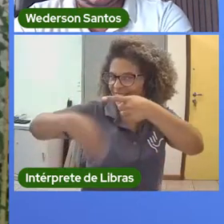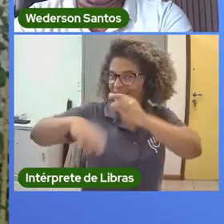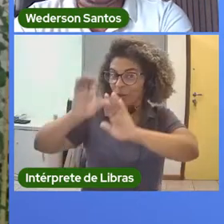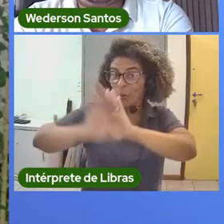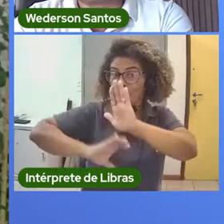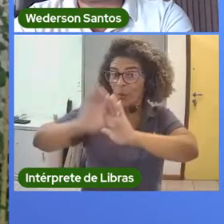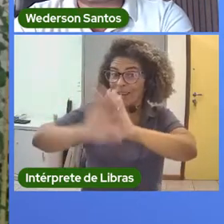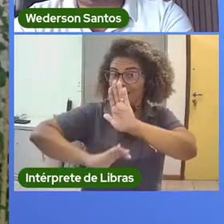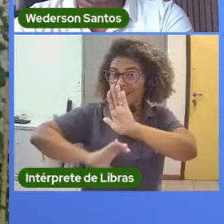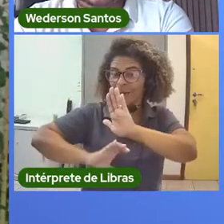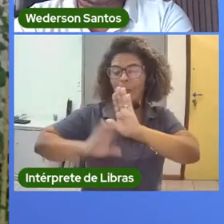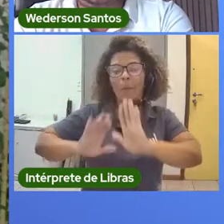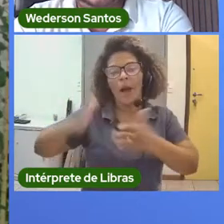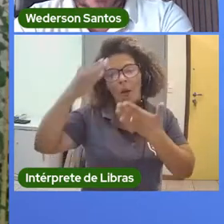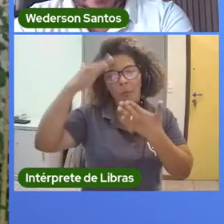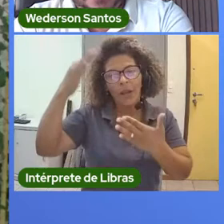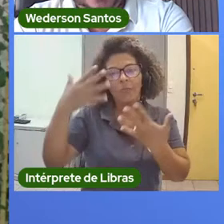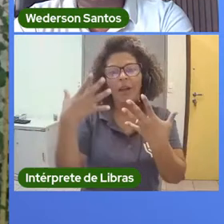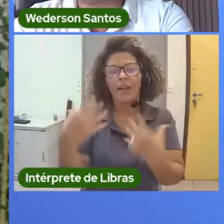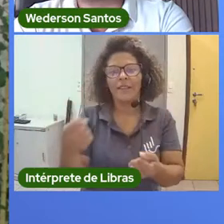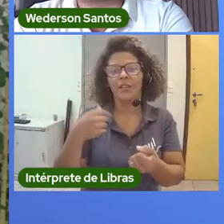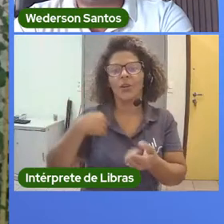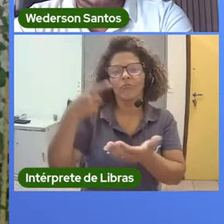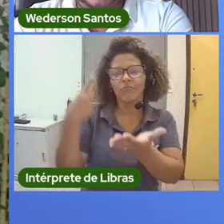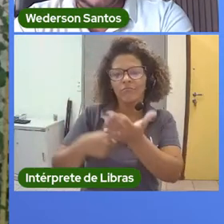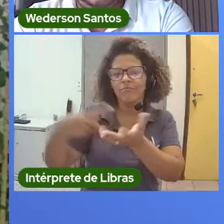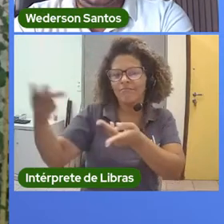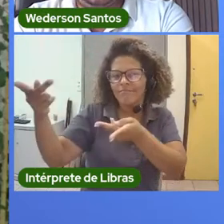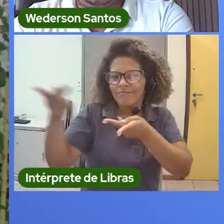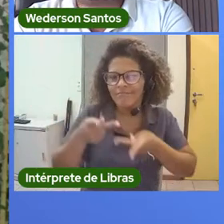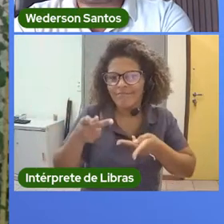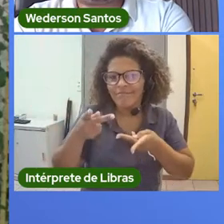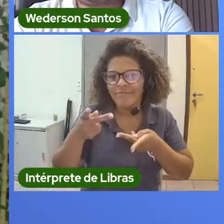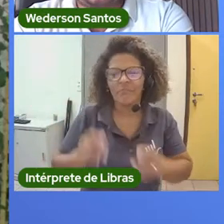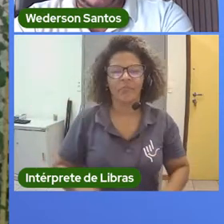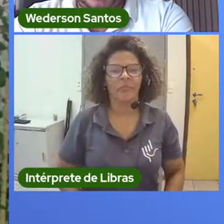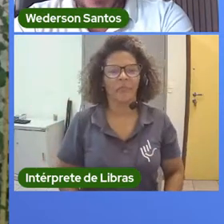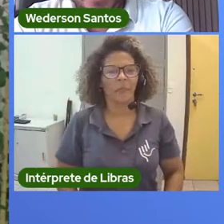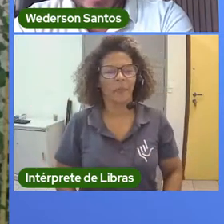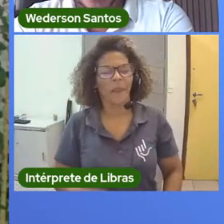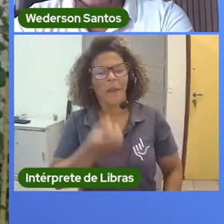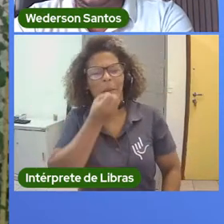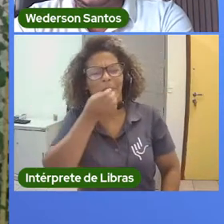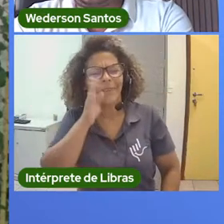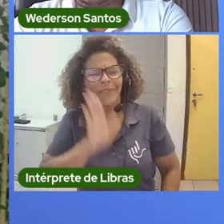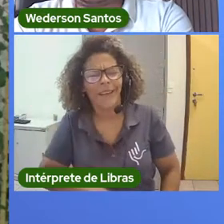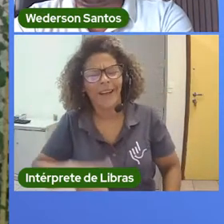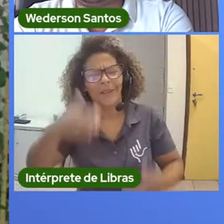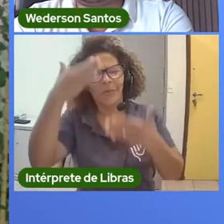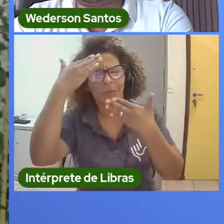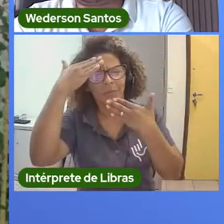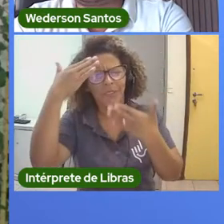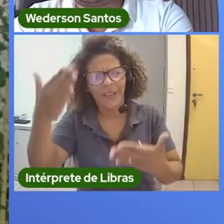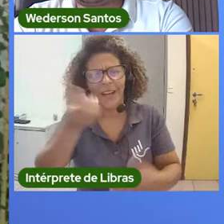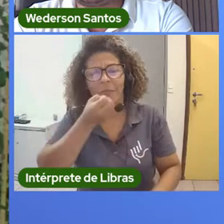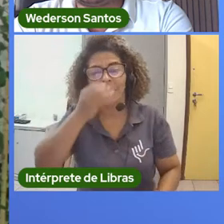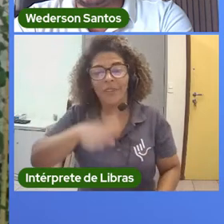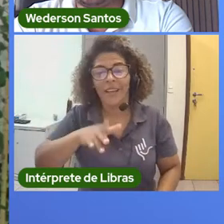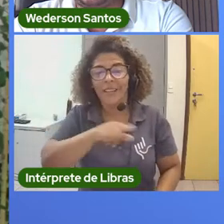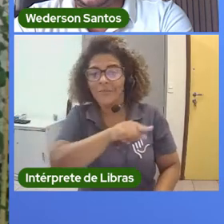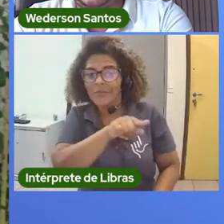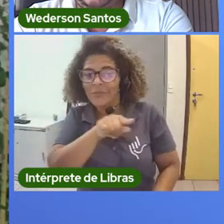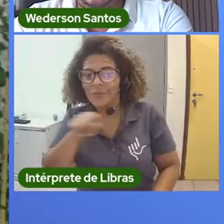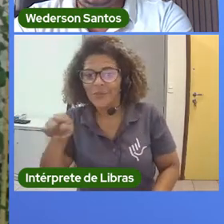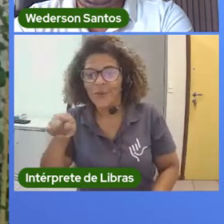por atender o nosso convite, o nosso chamado. Boa tarde, pessoal. Muito obrigado. Boa tarde para todos que